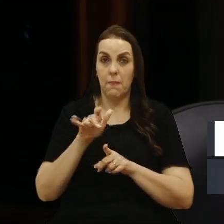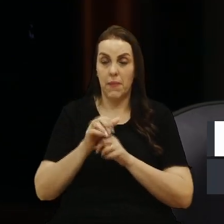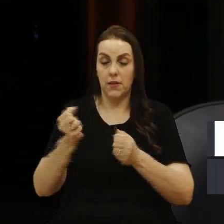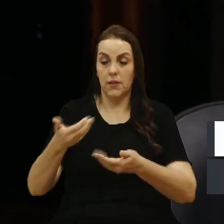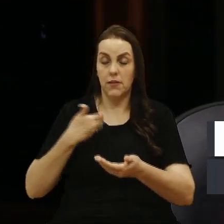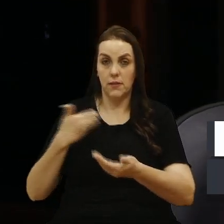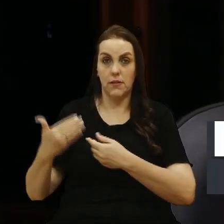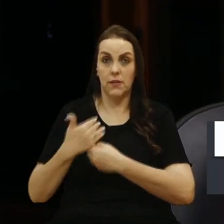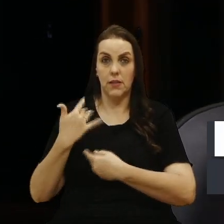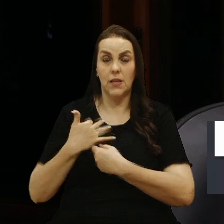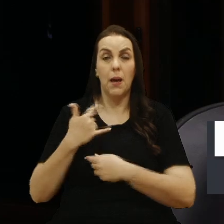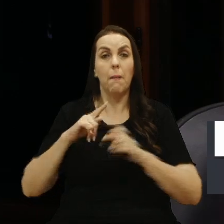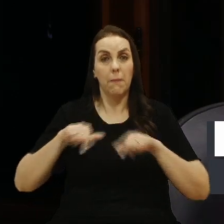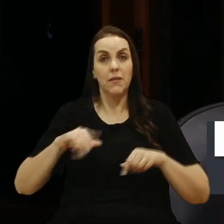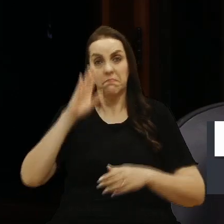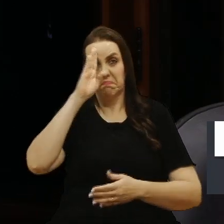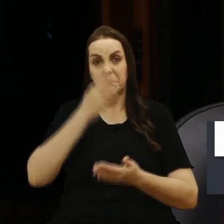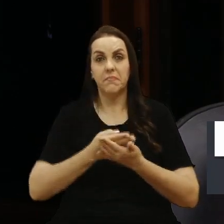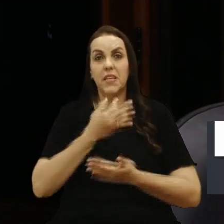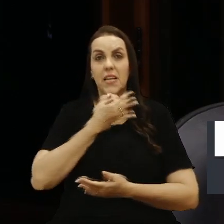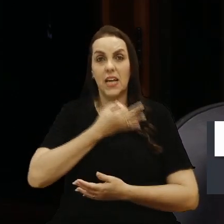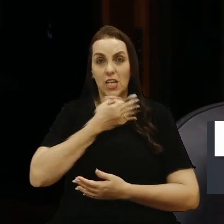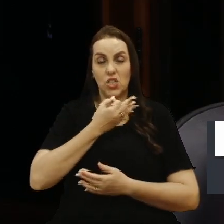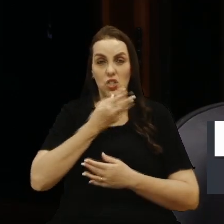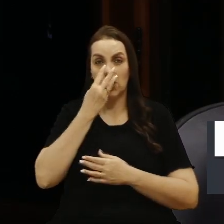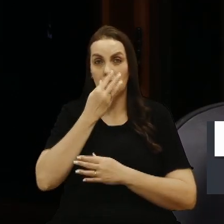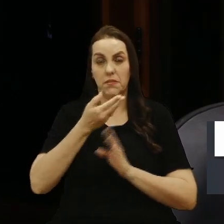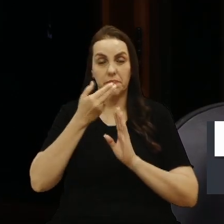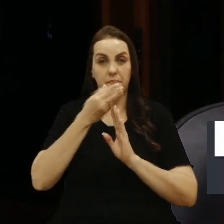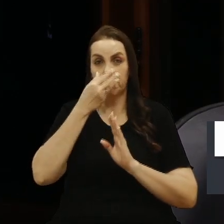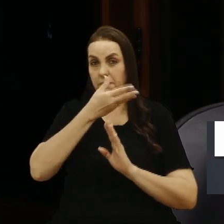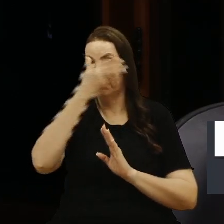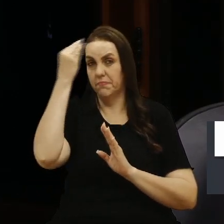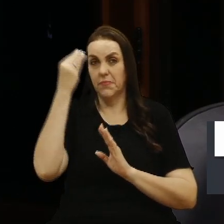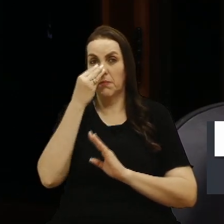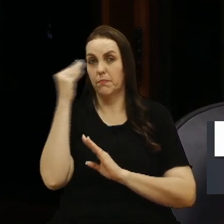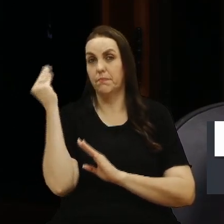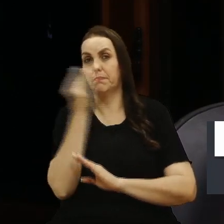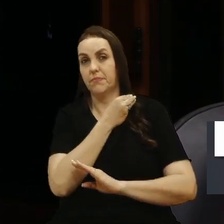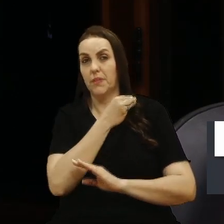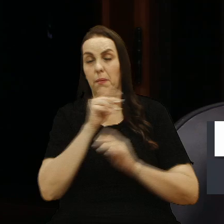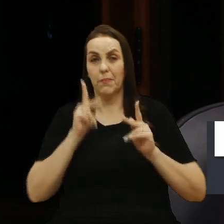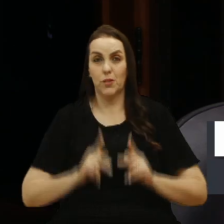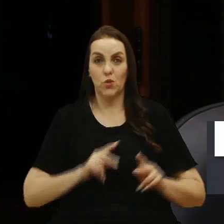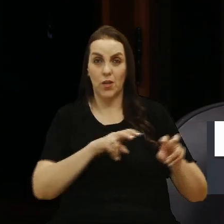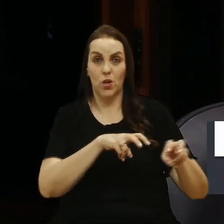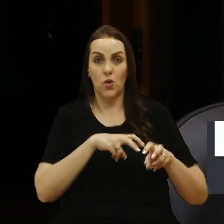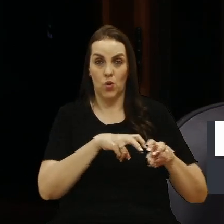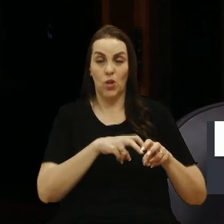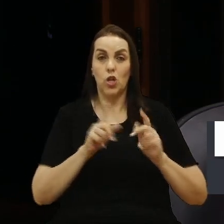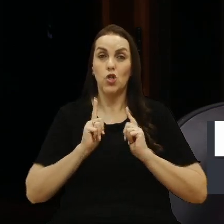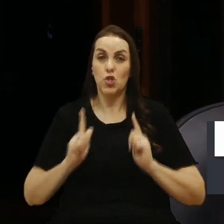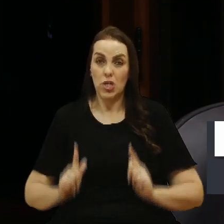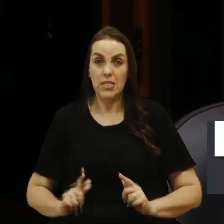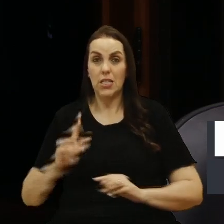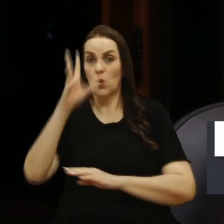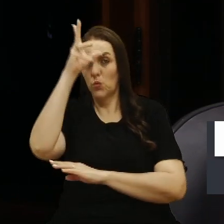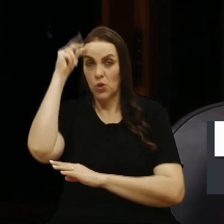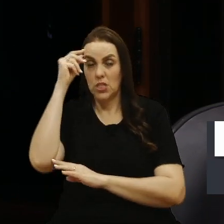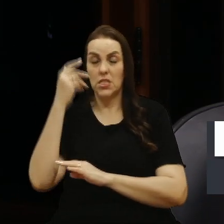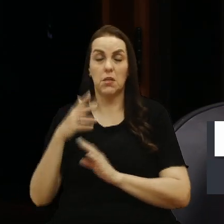chegam, mas acho que Caxias hoje vira as costas para quem está na colônia. A gestão municipal vira as